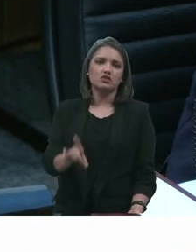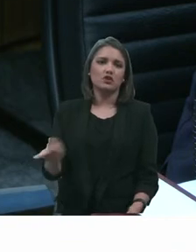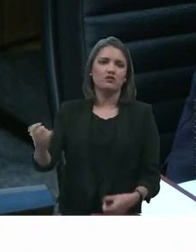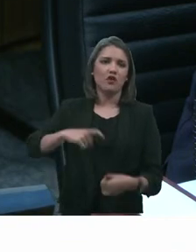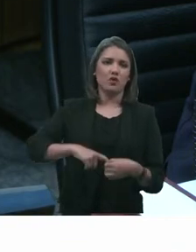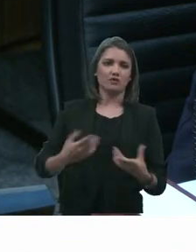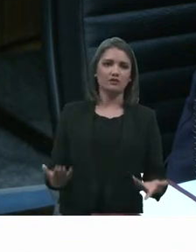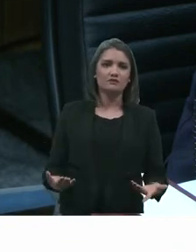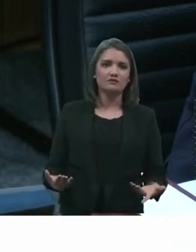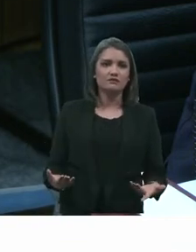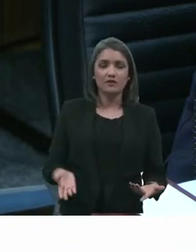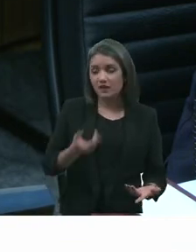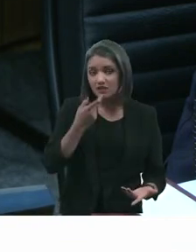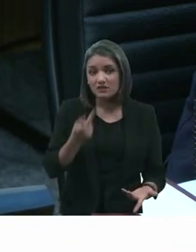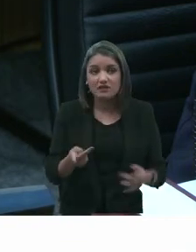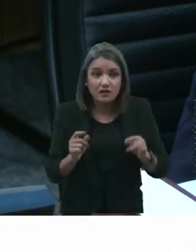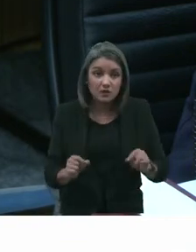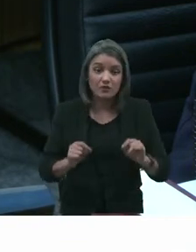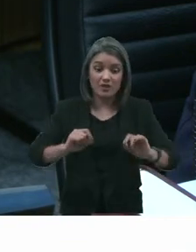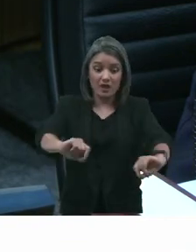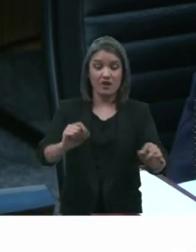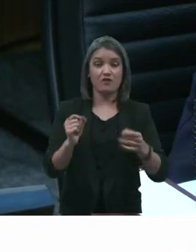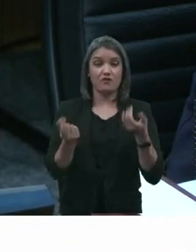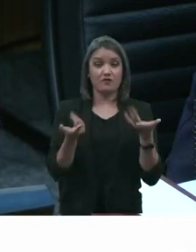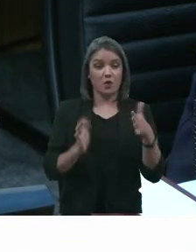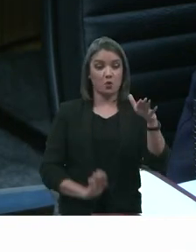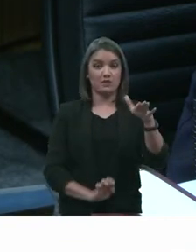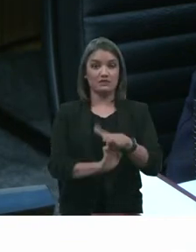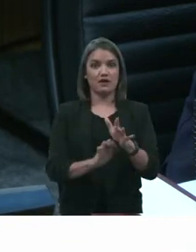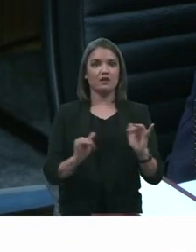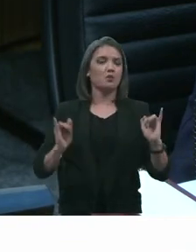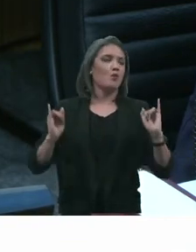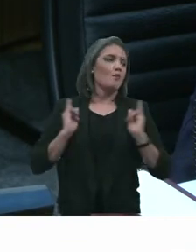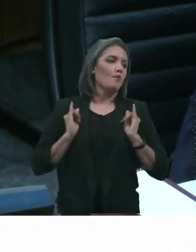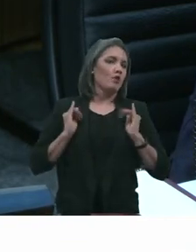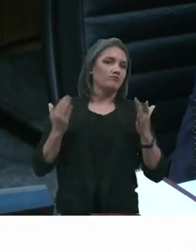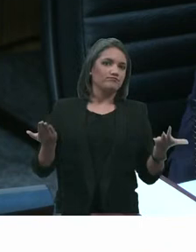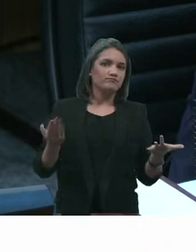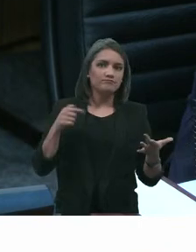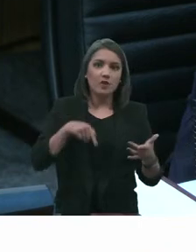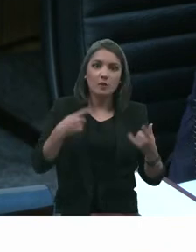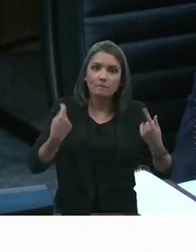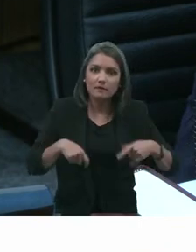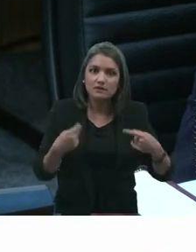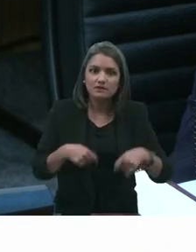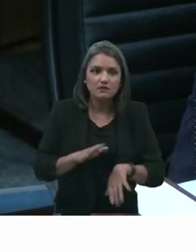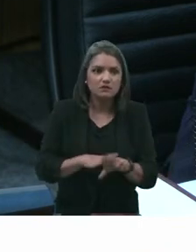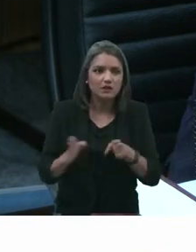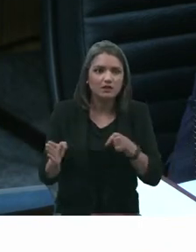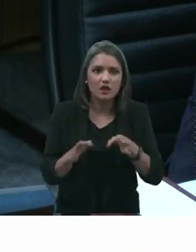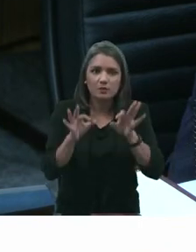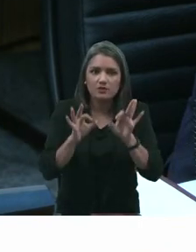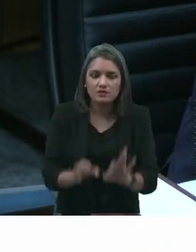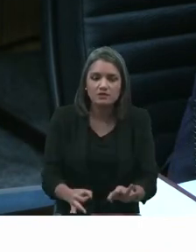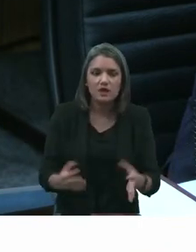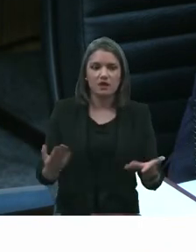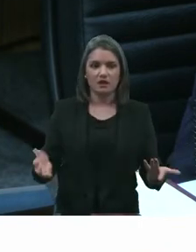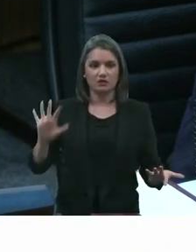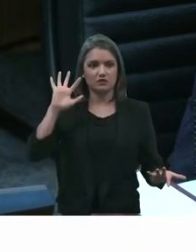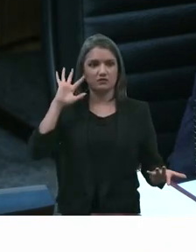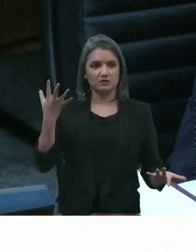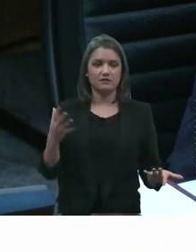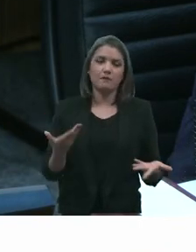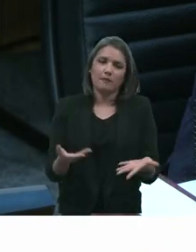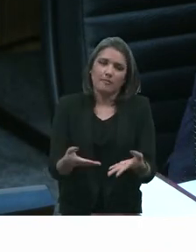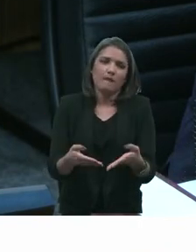falando sobre uma inércia do Estado, é dever do Estado prestar jurisdição em tempo razoável. Então, pedindo